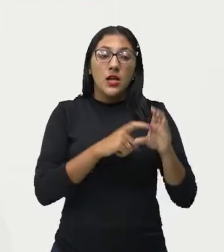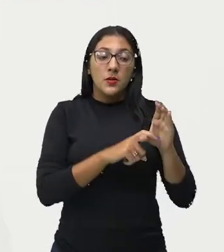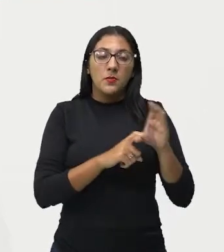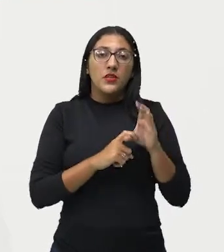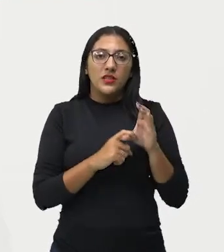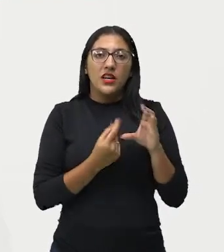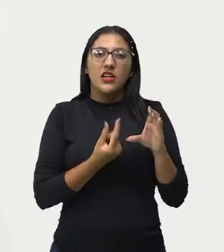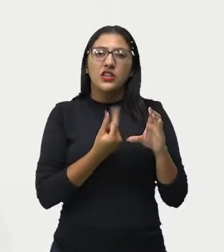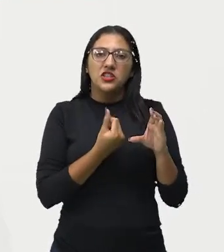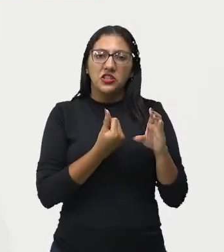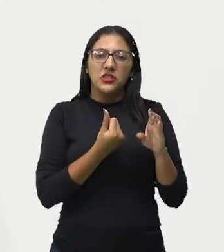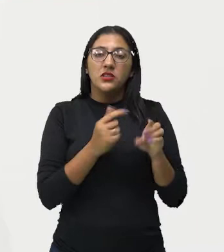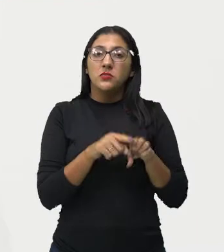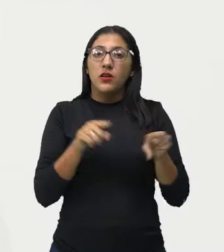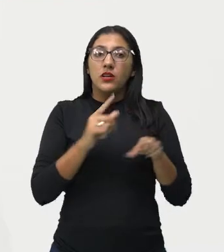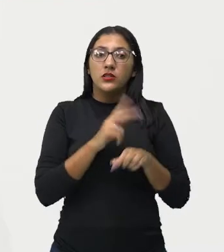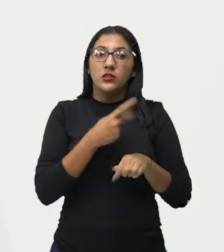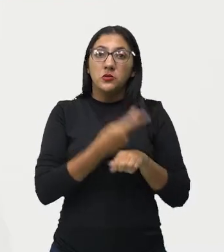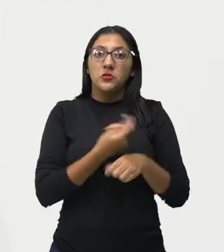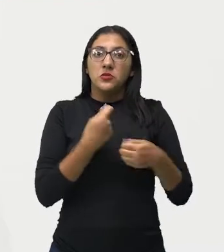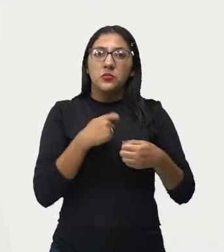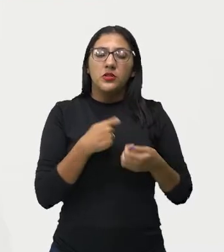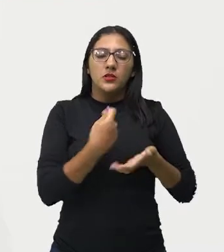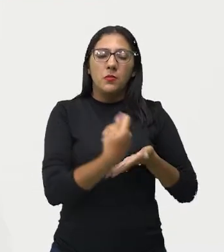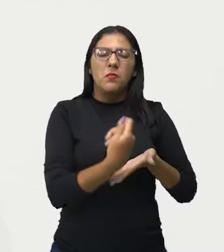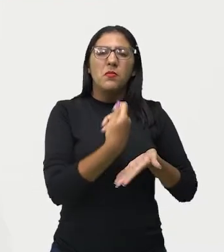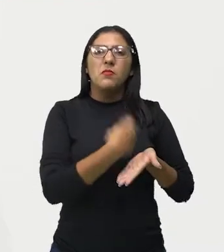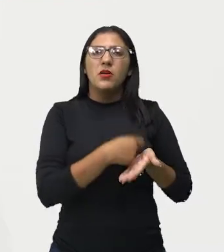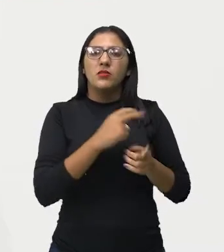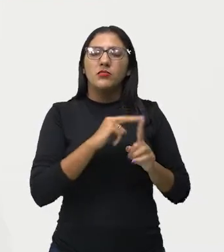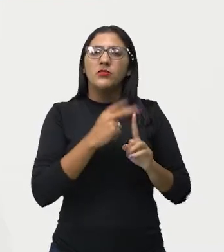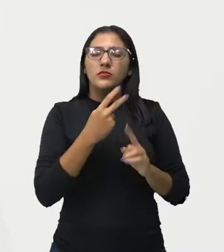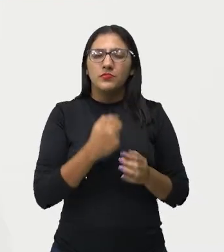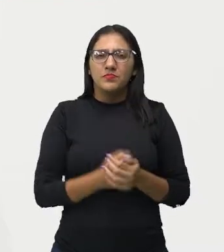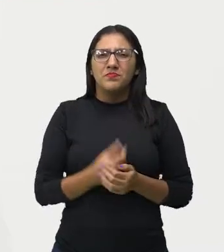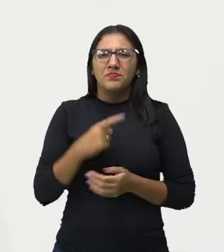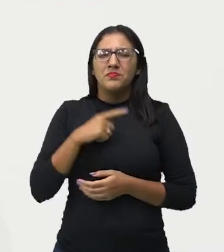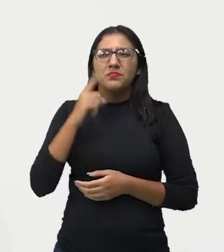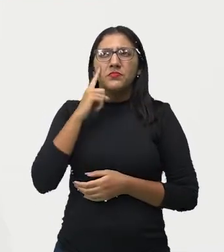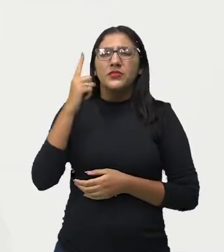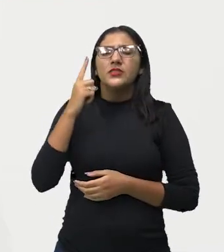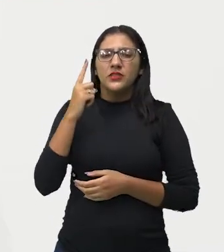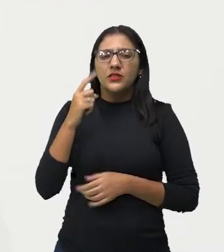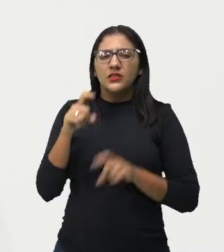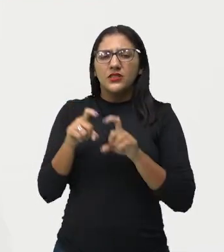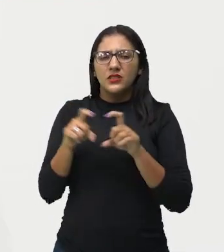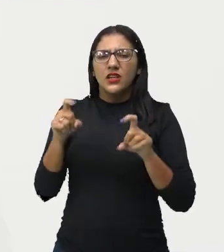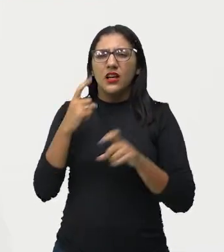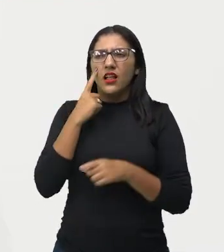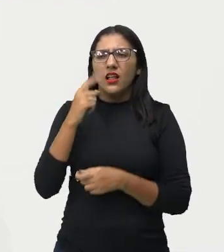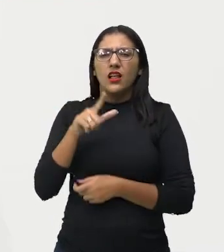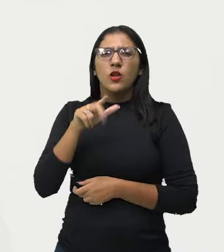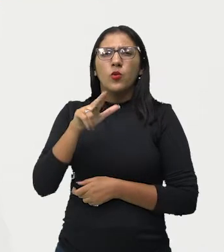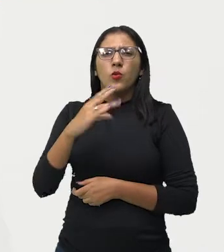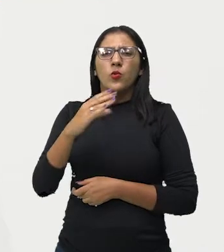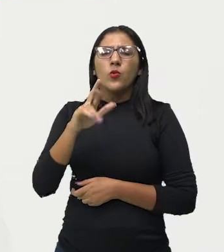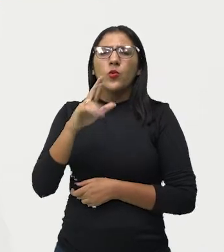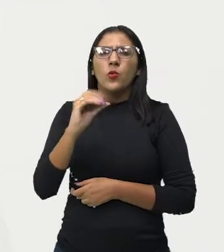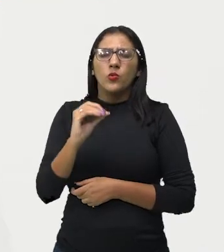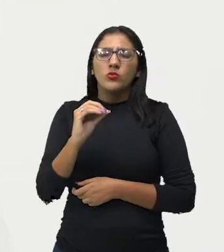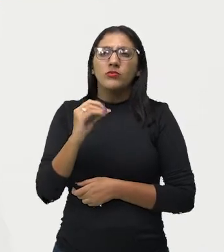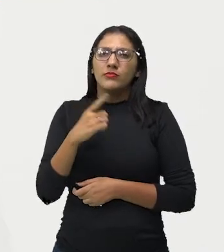Emprestar dinheiro a juro. Isso aqui, aluno, remete muito à ideia dos bancos, né? O banco, né? Imagina